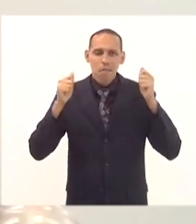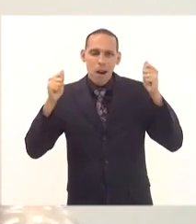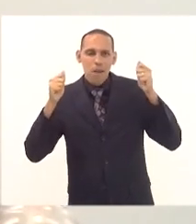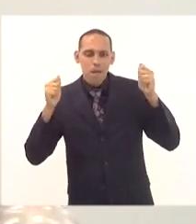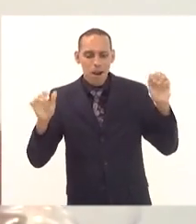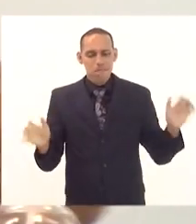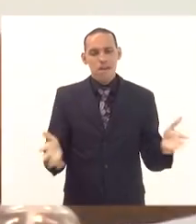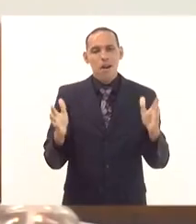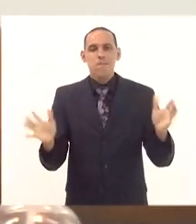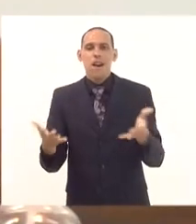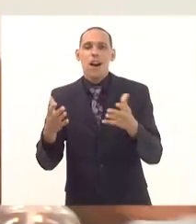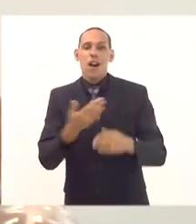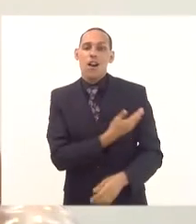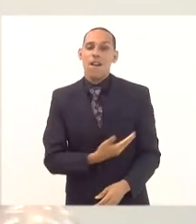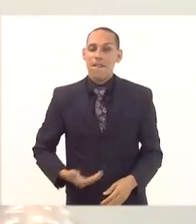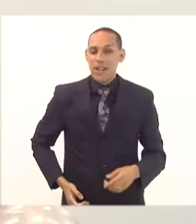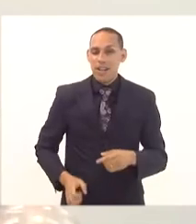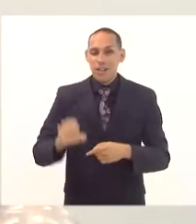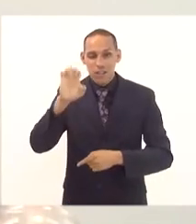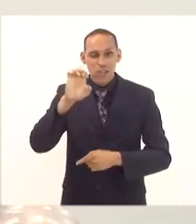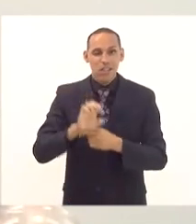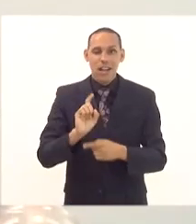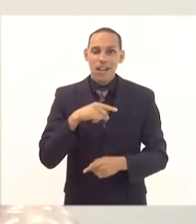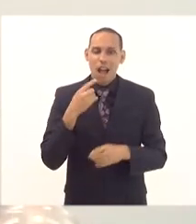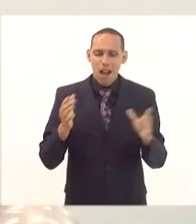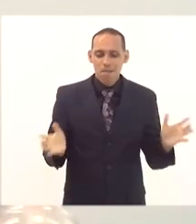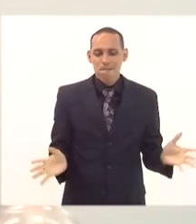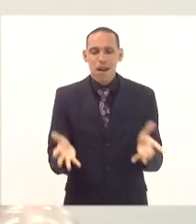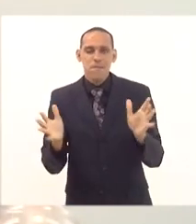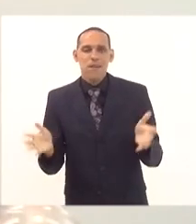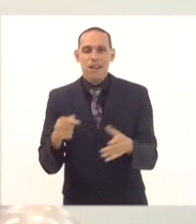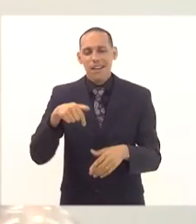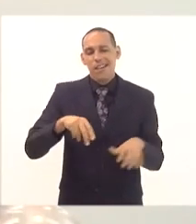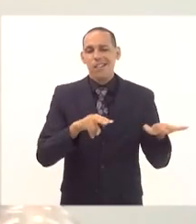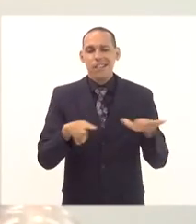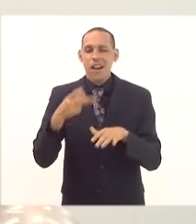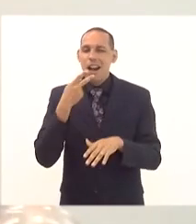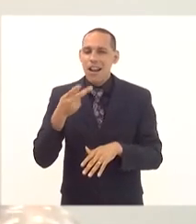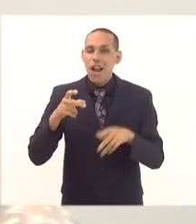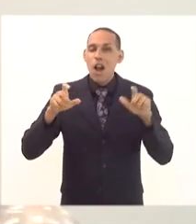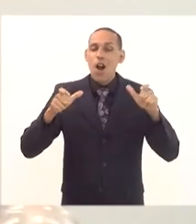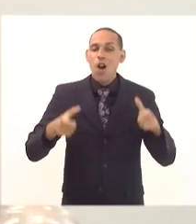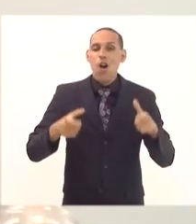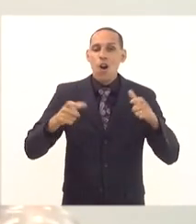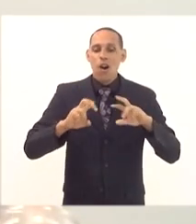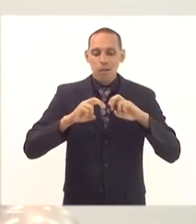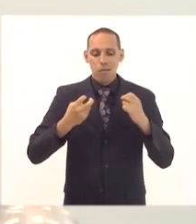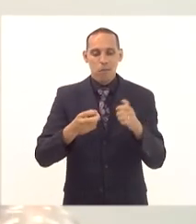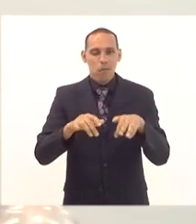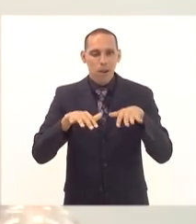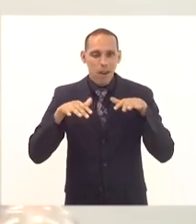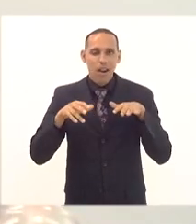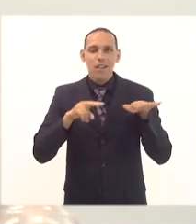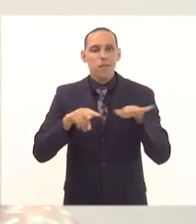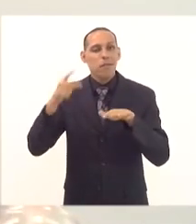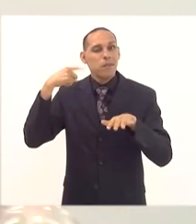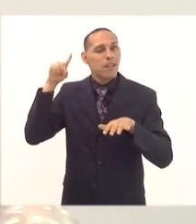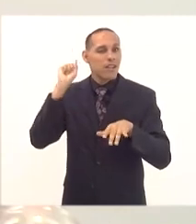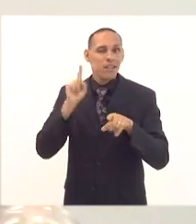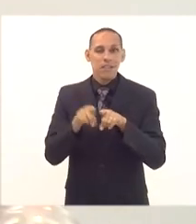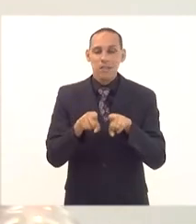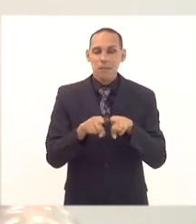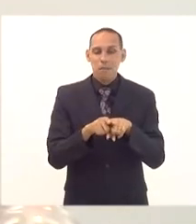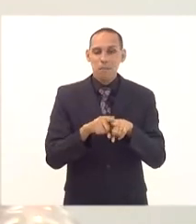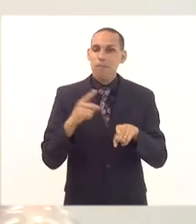está pressionando o governo do estado viu waldeck a gente quer você viu eu falei essa semana no plenário falei na semana passada